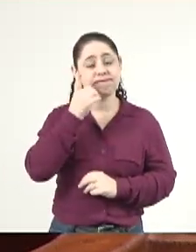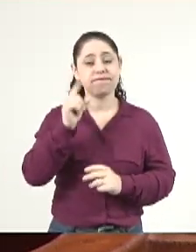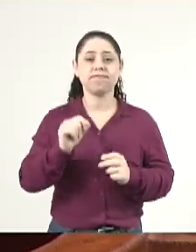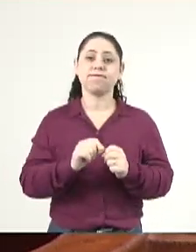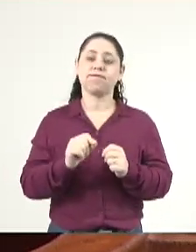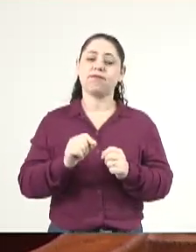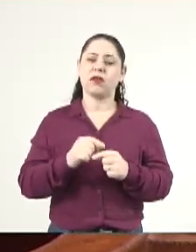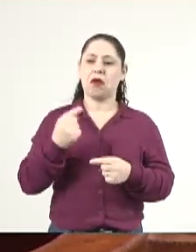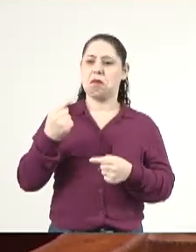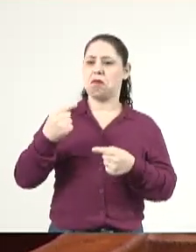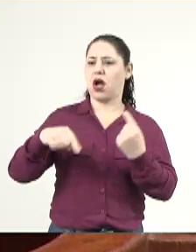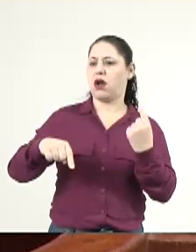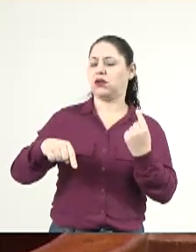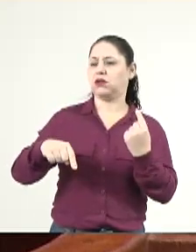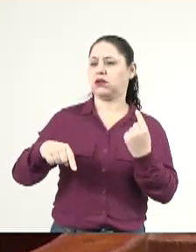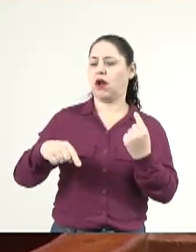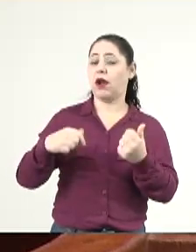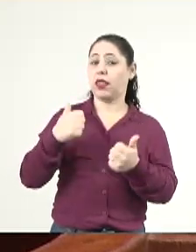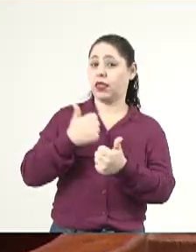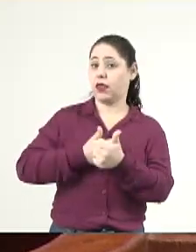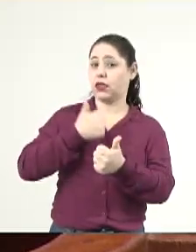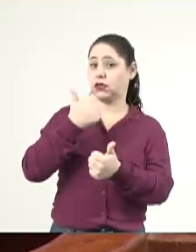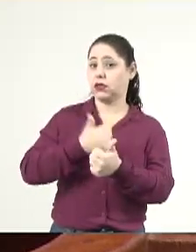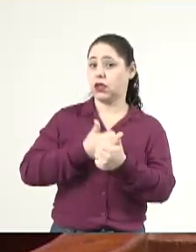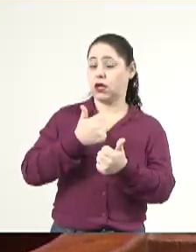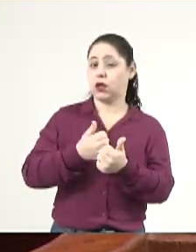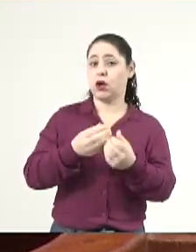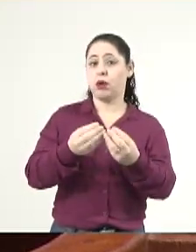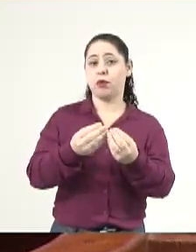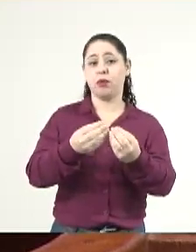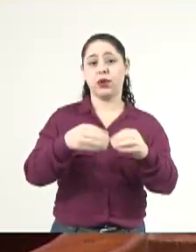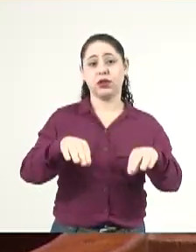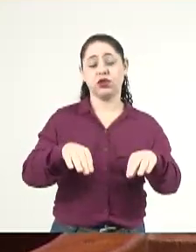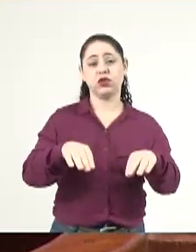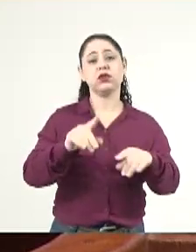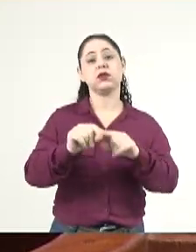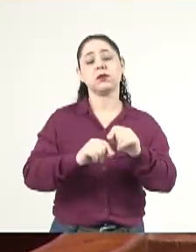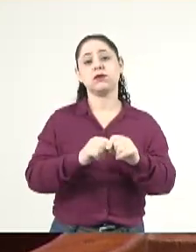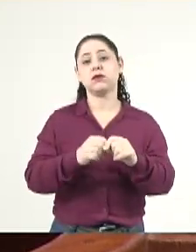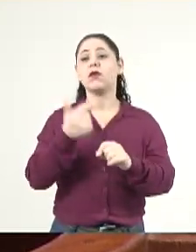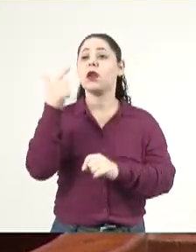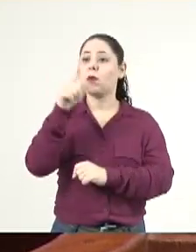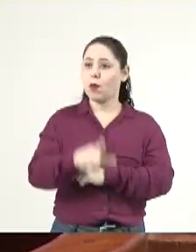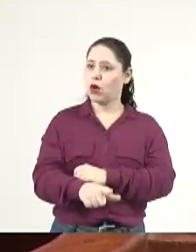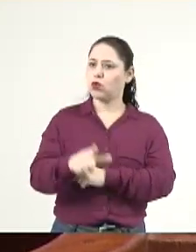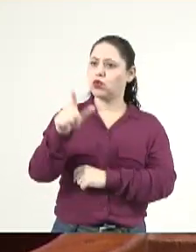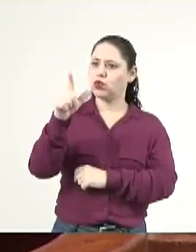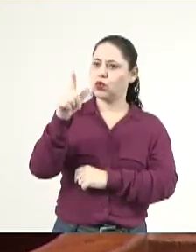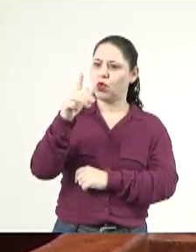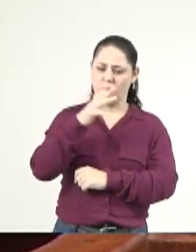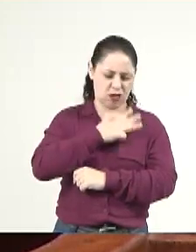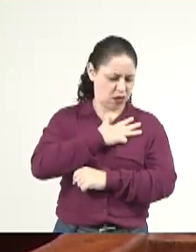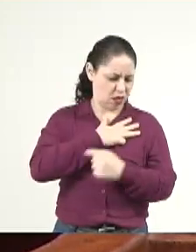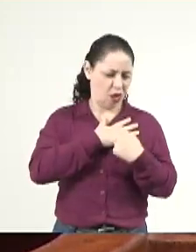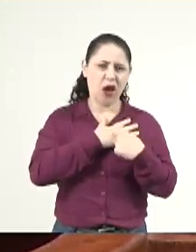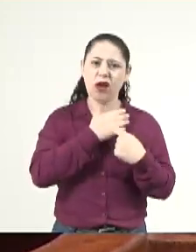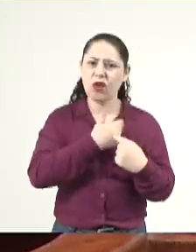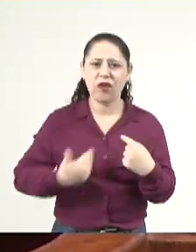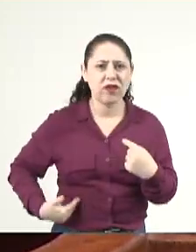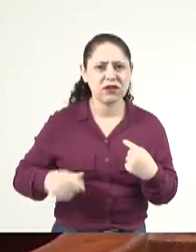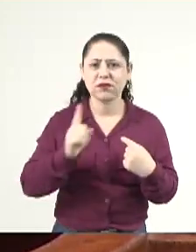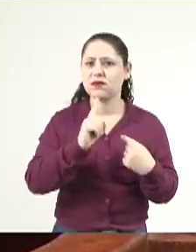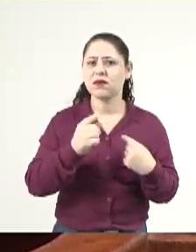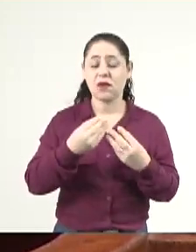uma oposição tentando prejudicar, eu repito aqui, não é o governo do presidente